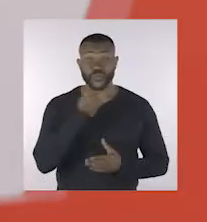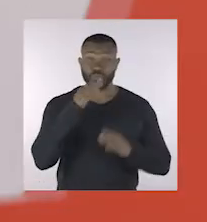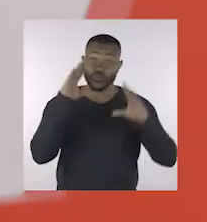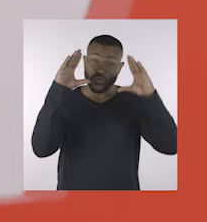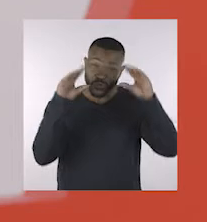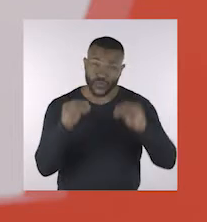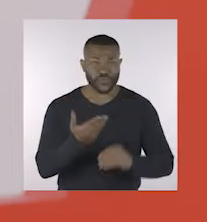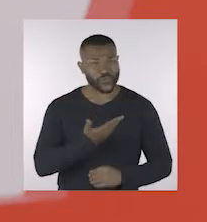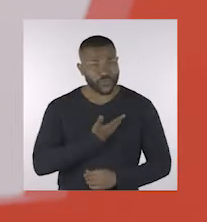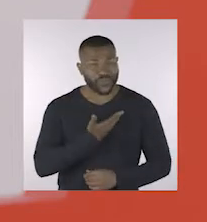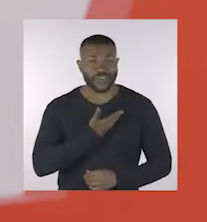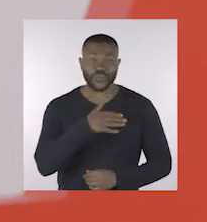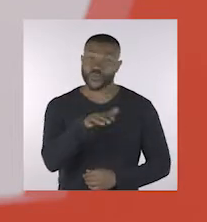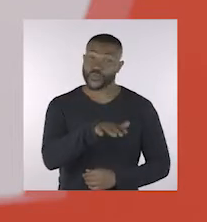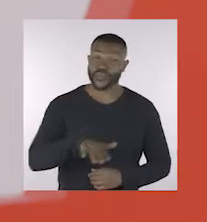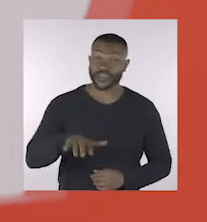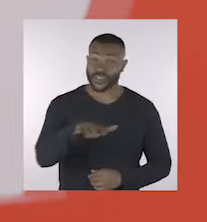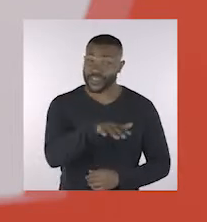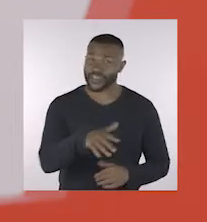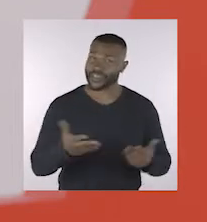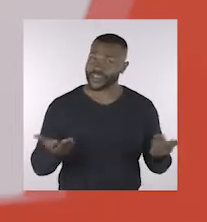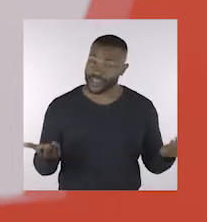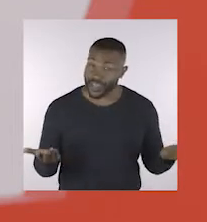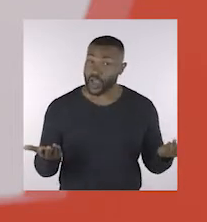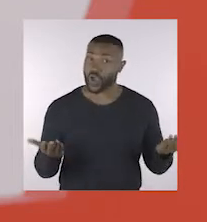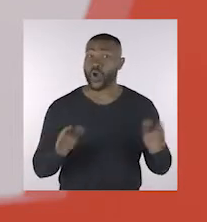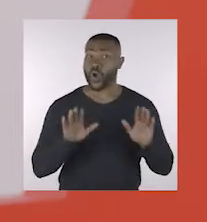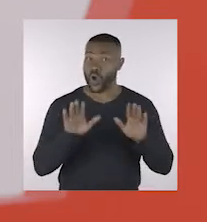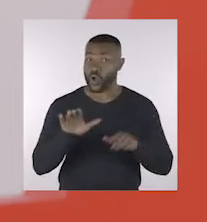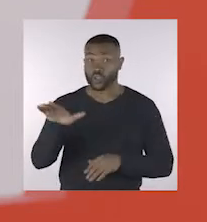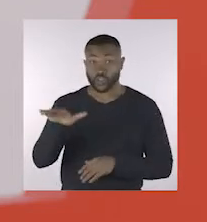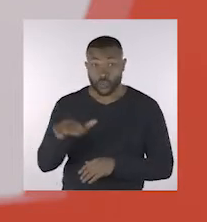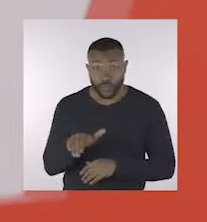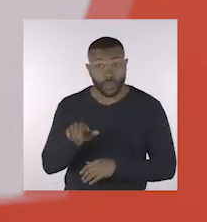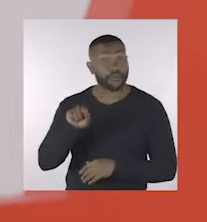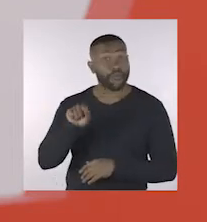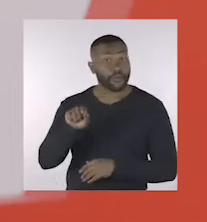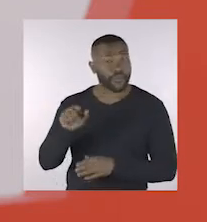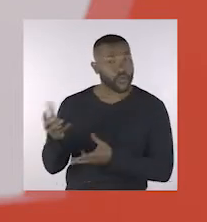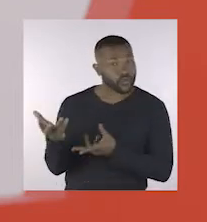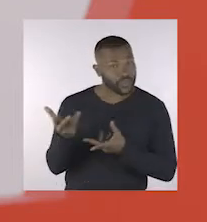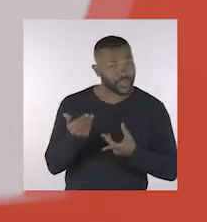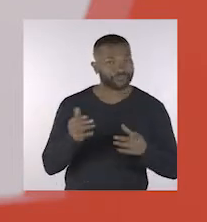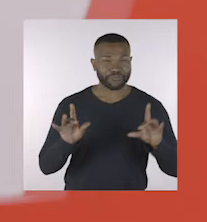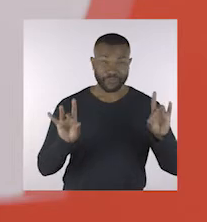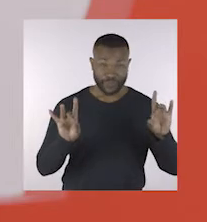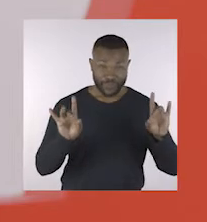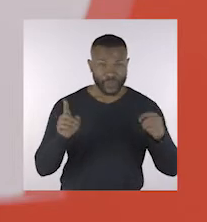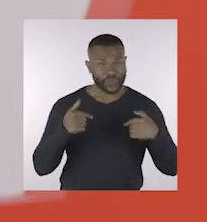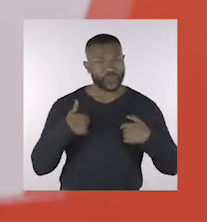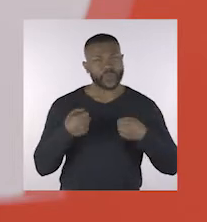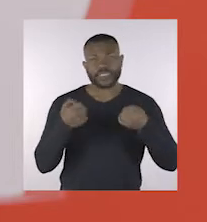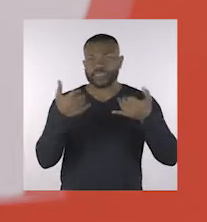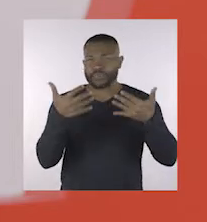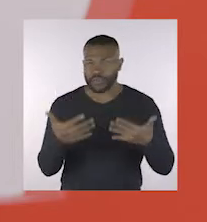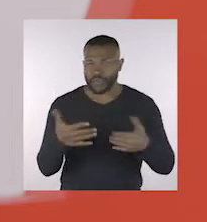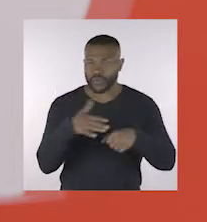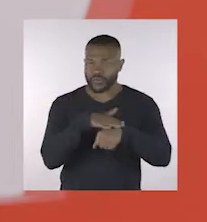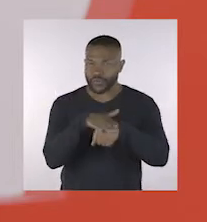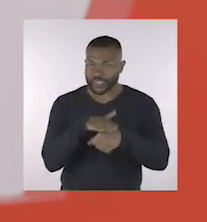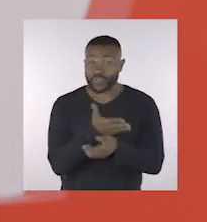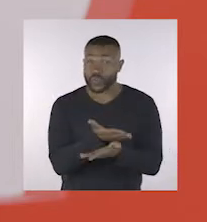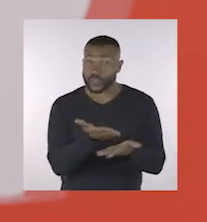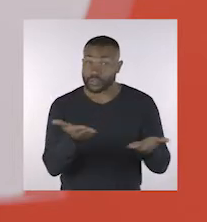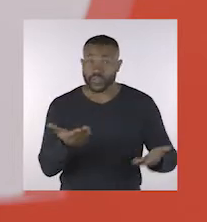boa noite companheiros e companheiras antes de chamar os nossos ilustres convidados eu vou falar um pouco